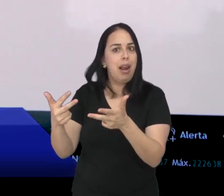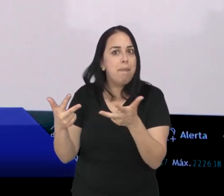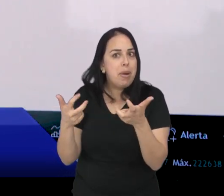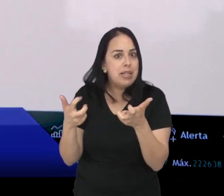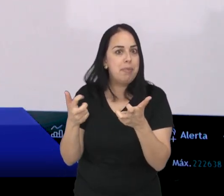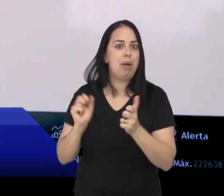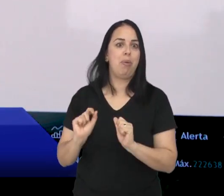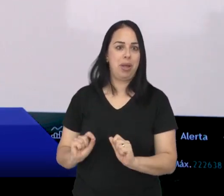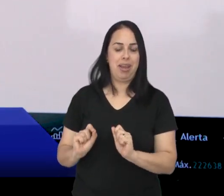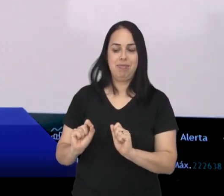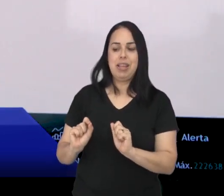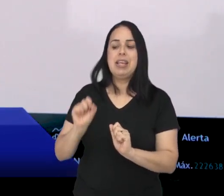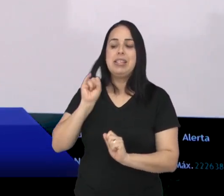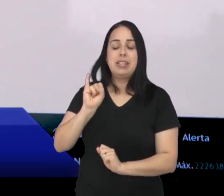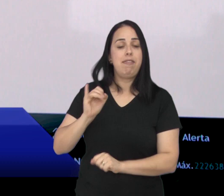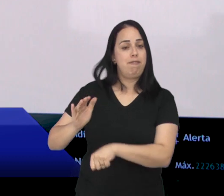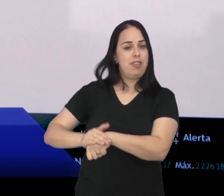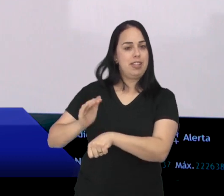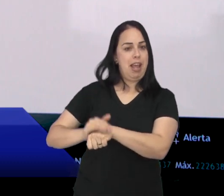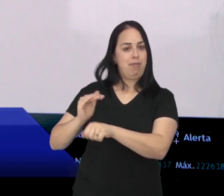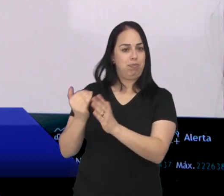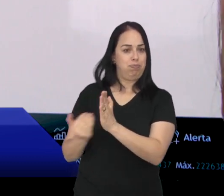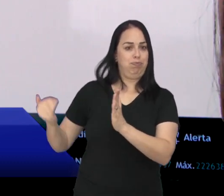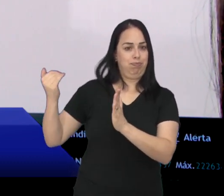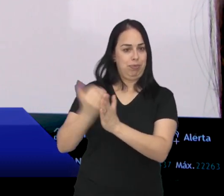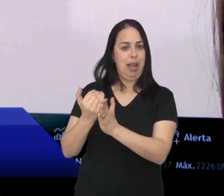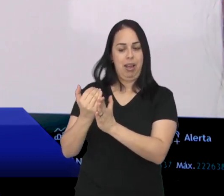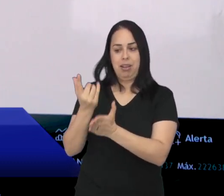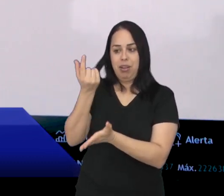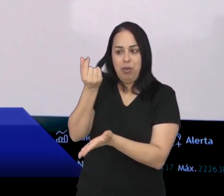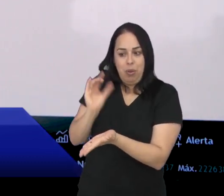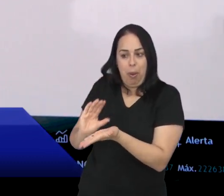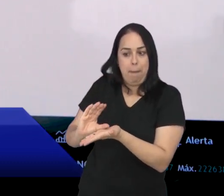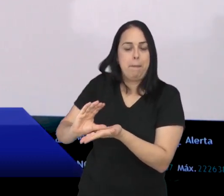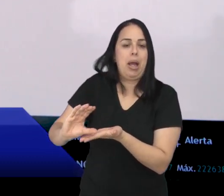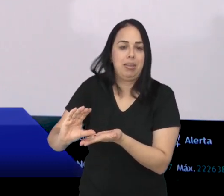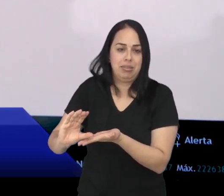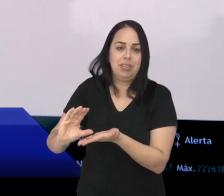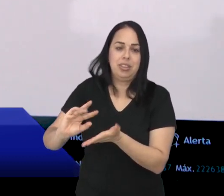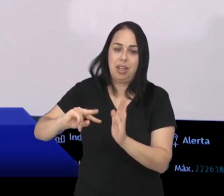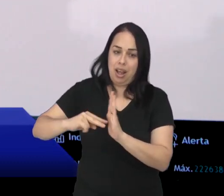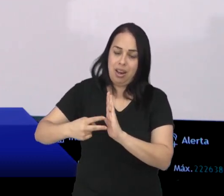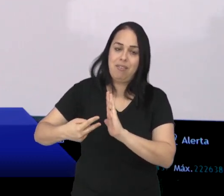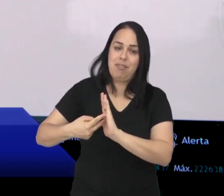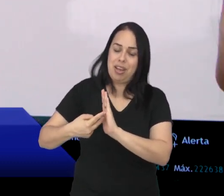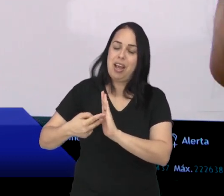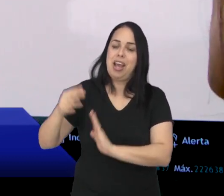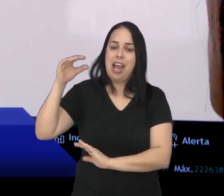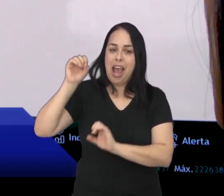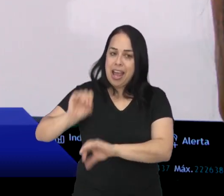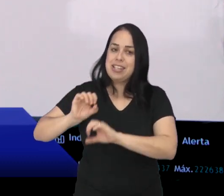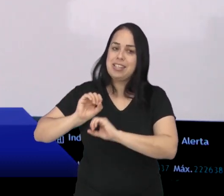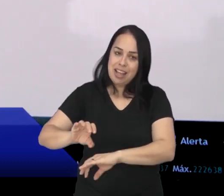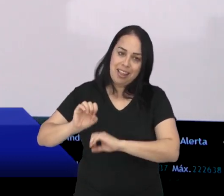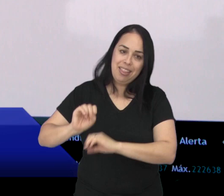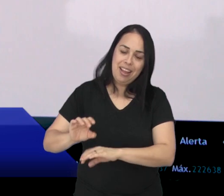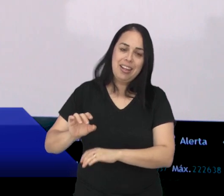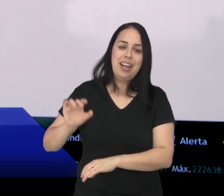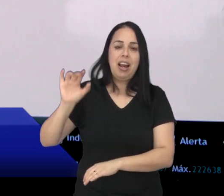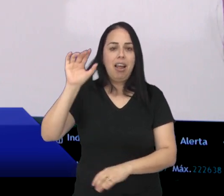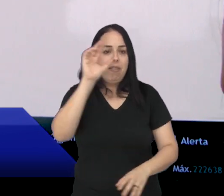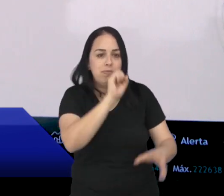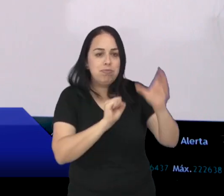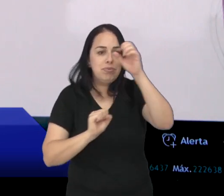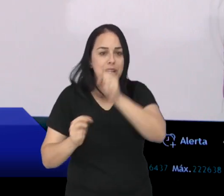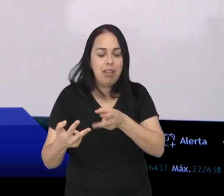proativa. Ela vai perceber que se ela fizer mais coisas além do que está combinado, ela pode receber mais. E essa é uma forma também de trazer as crianças para perto. E